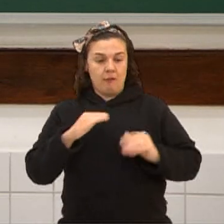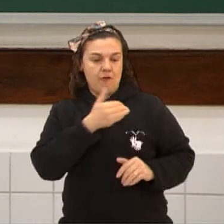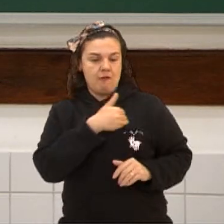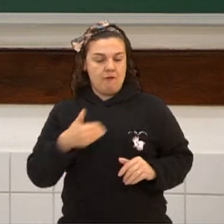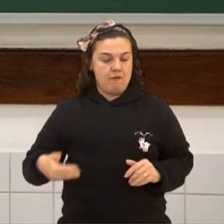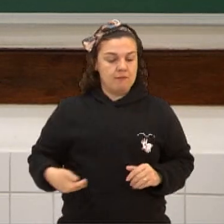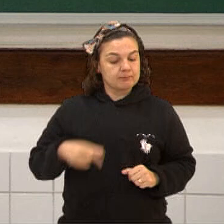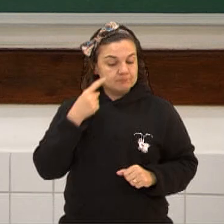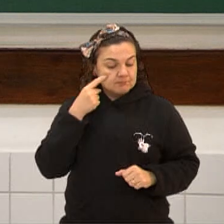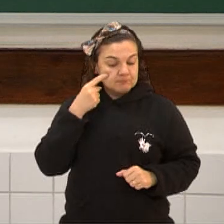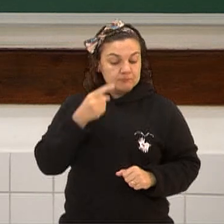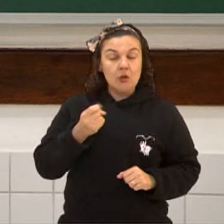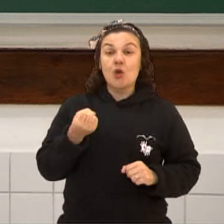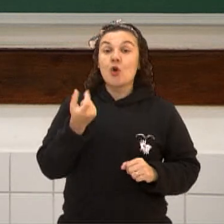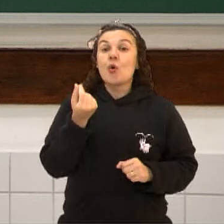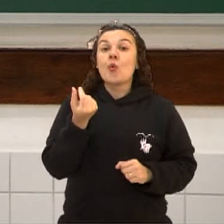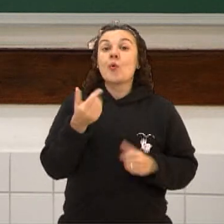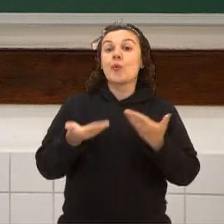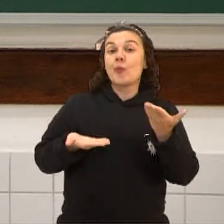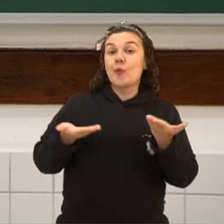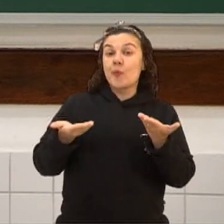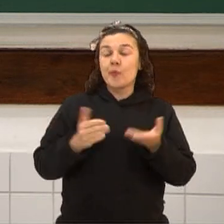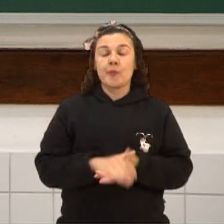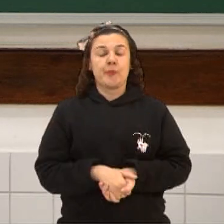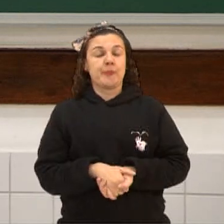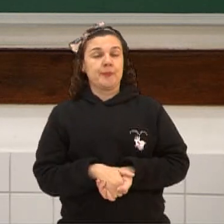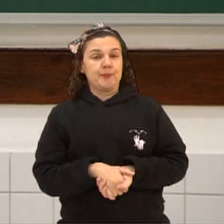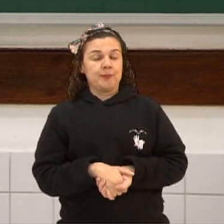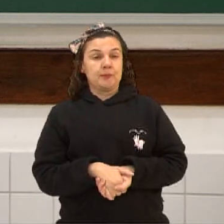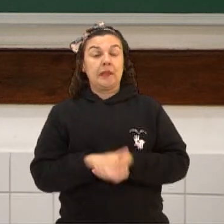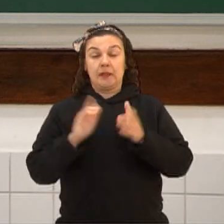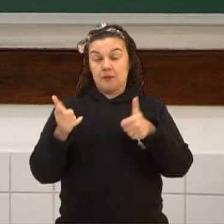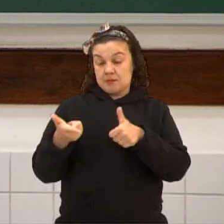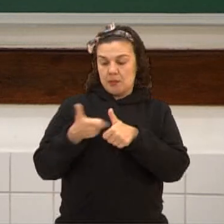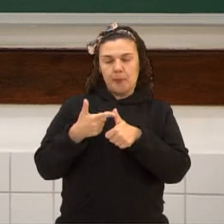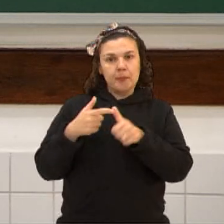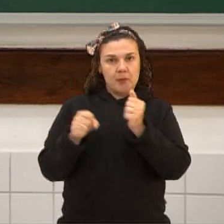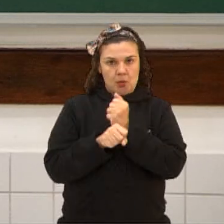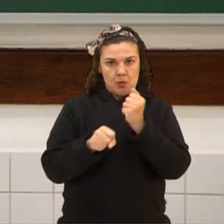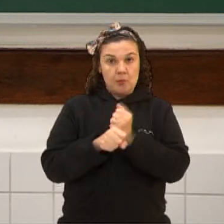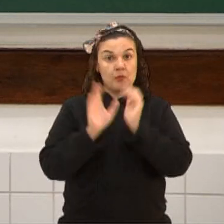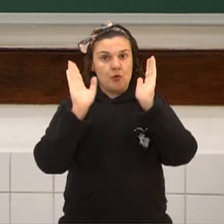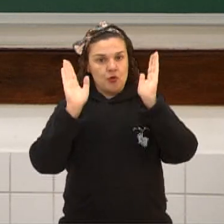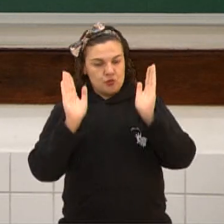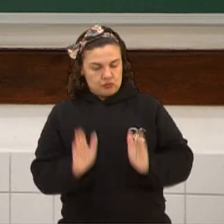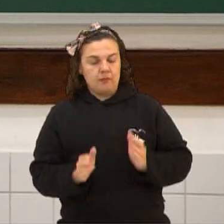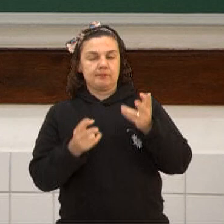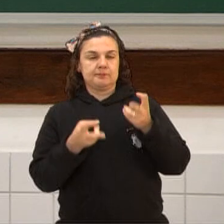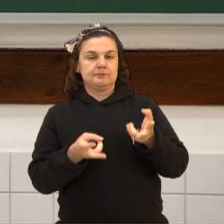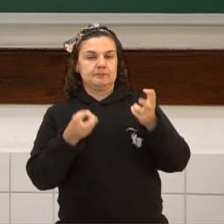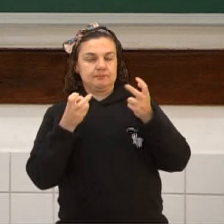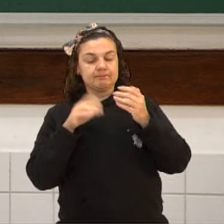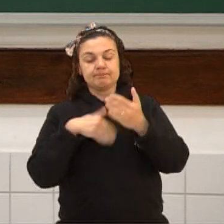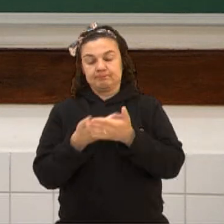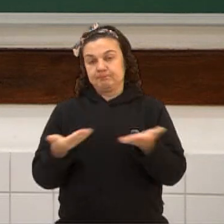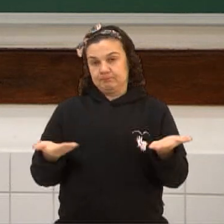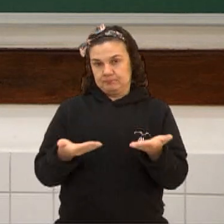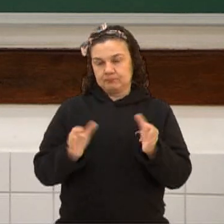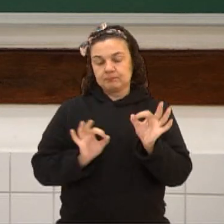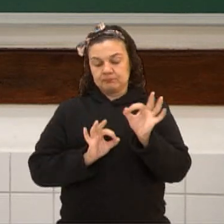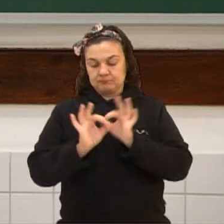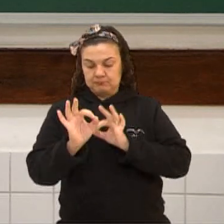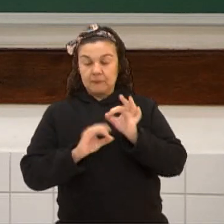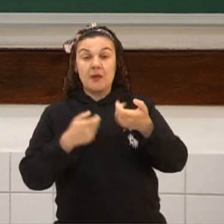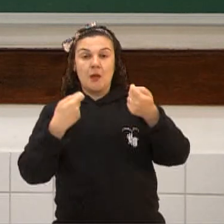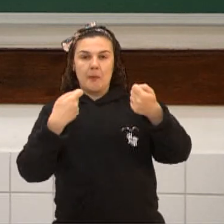Estado, sem a previsão do custo das obras. Então essa primeira obra já nos moldes da que nós vemos hoje. Tinha